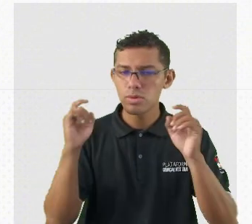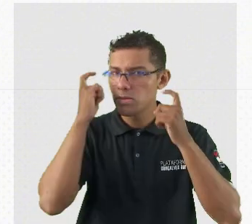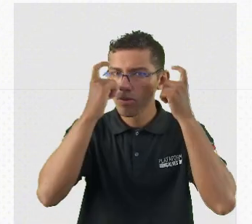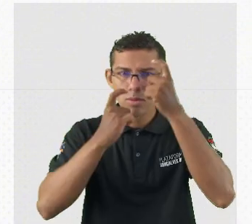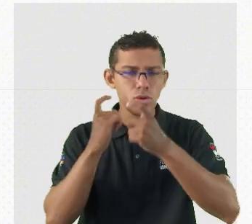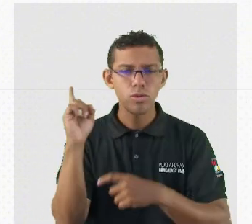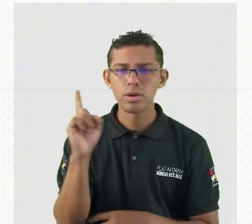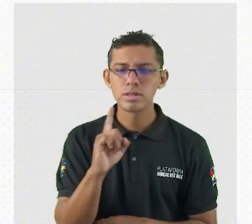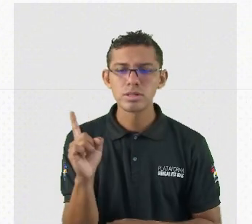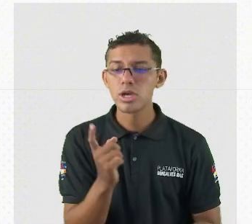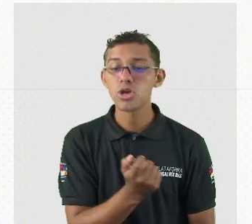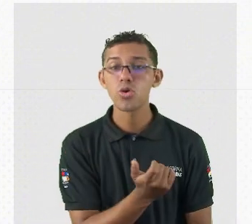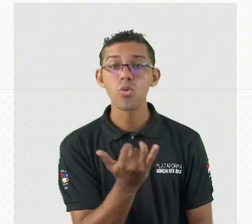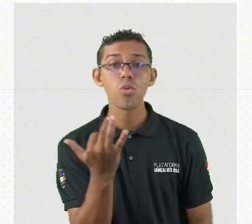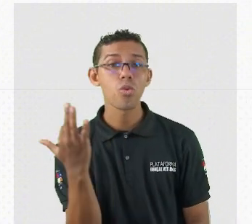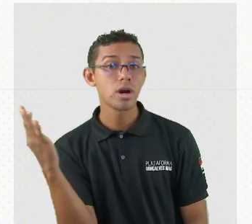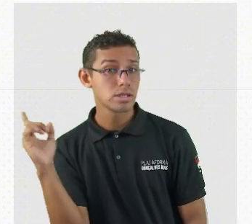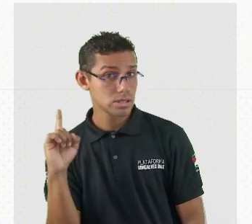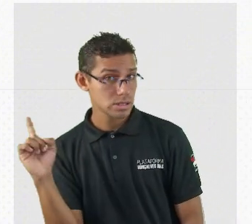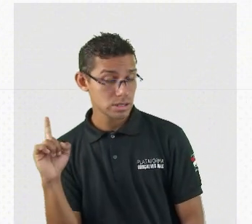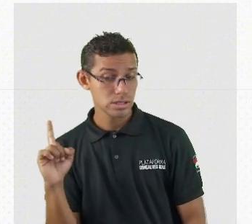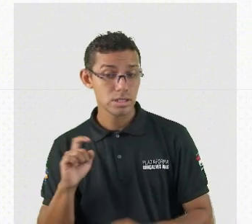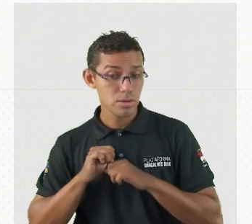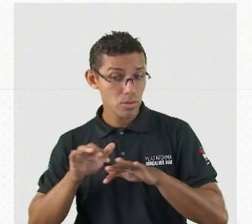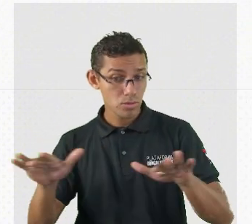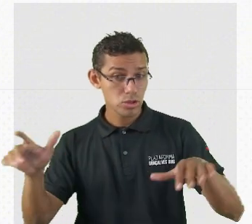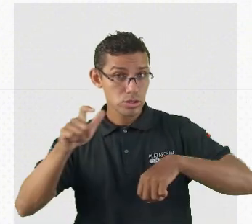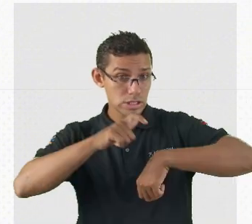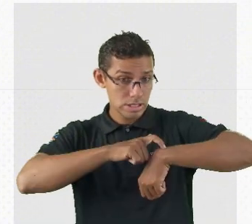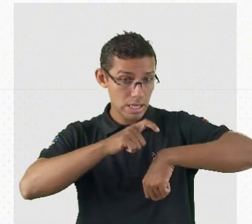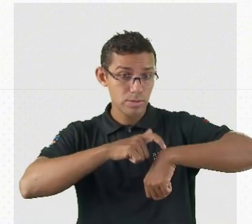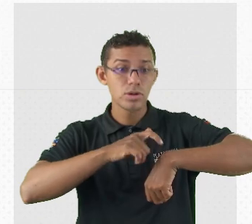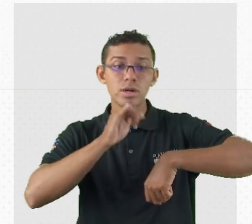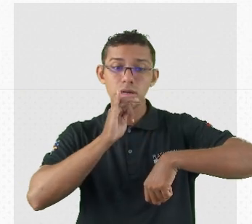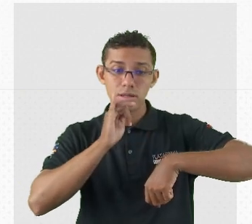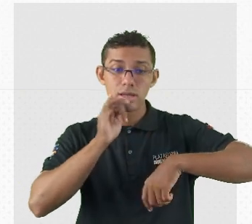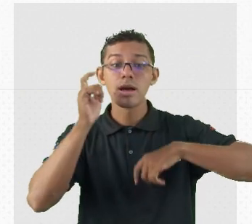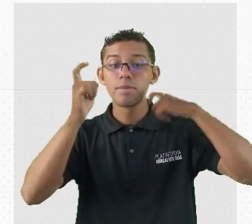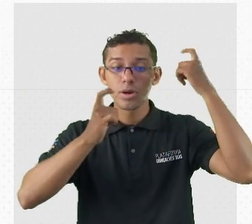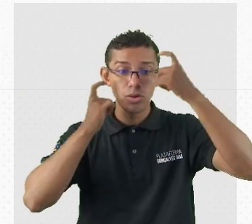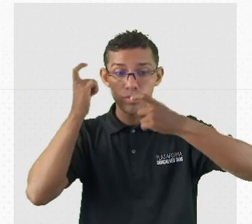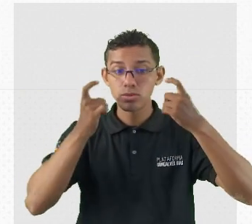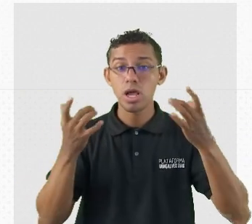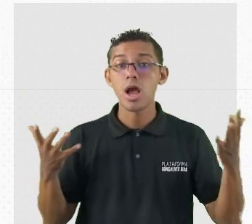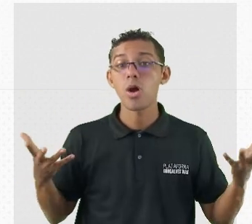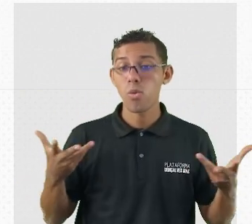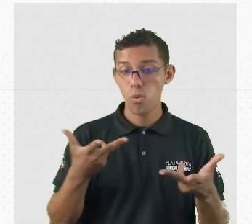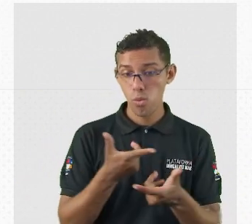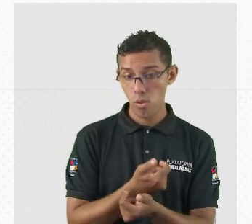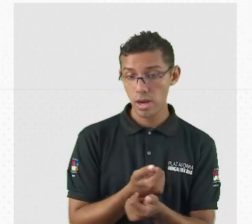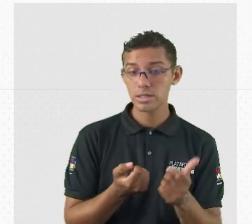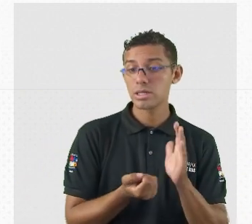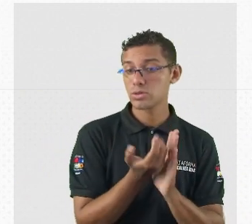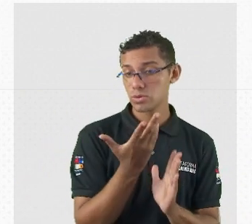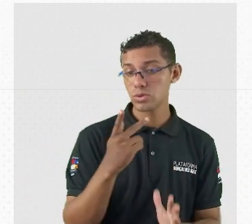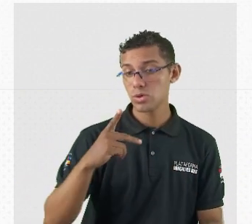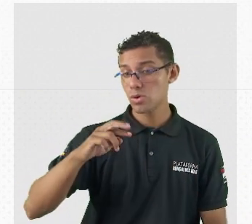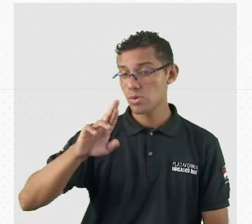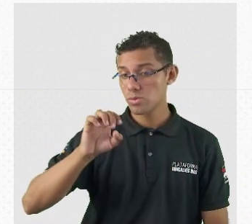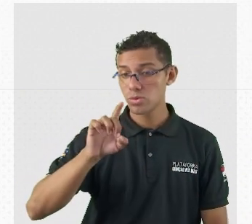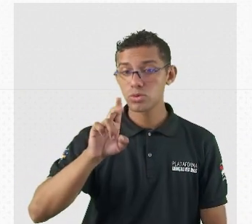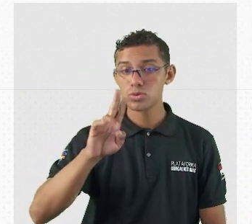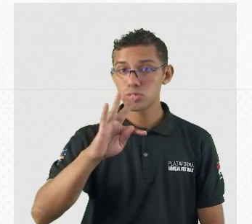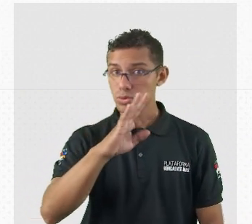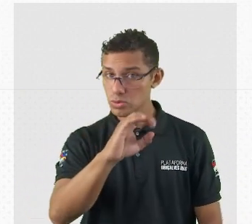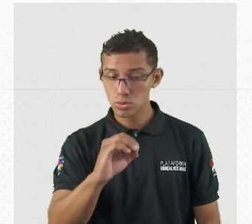preocupação em quantidade por proporção de tempo. Existia uma preocupação com a qualidade do produto em que se entrega, né?